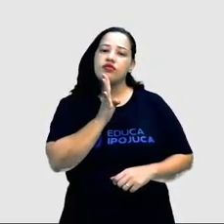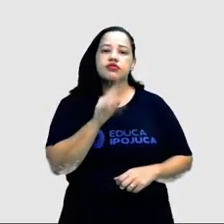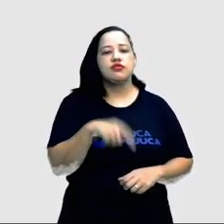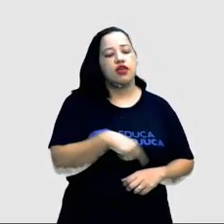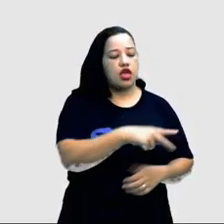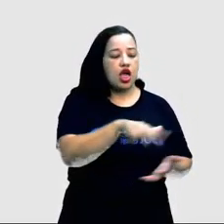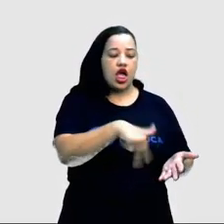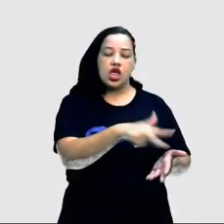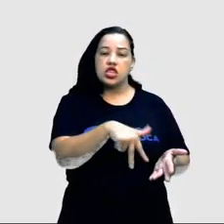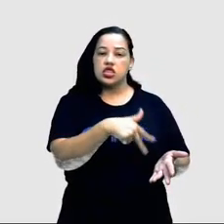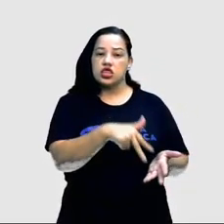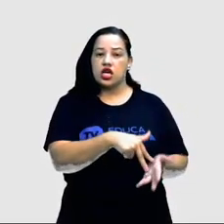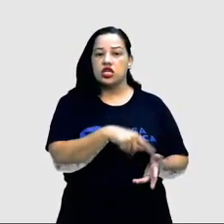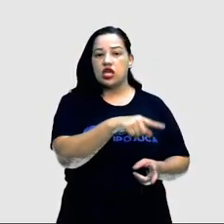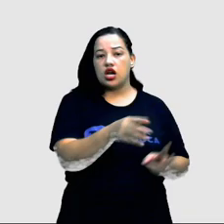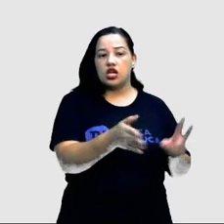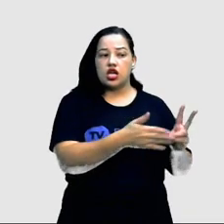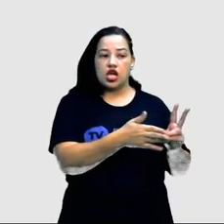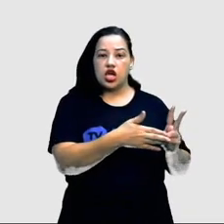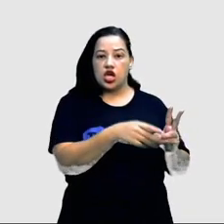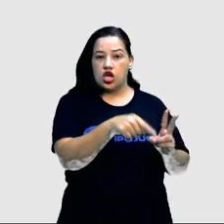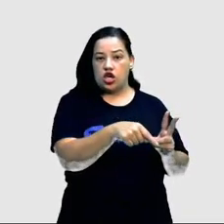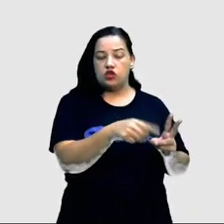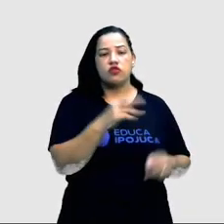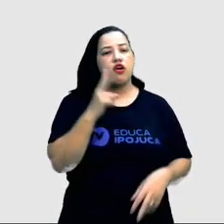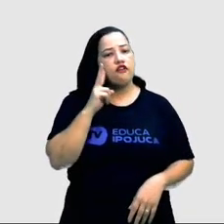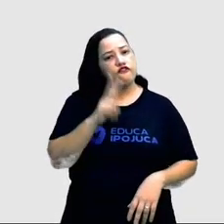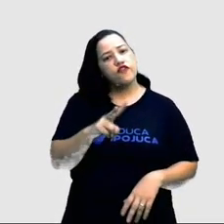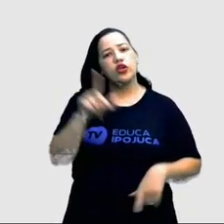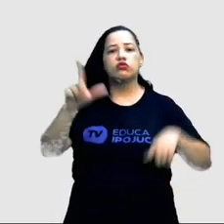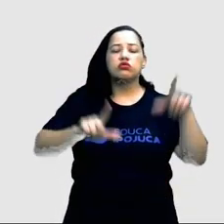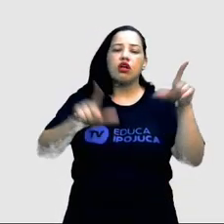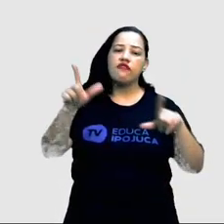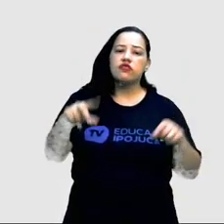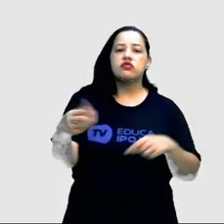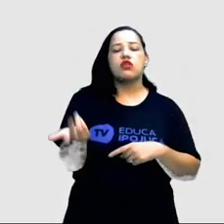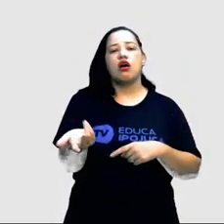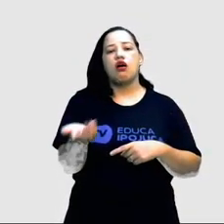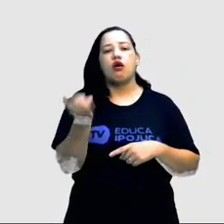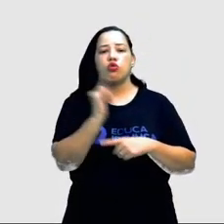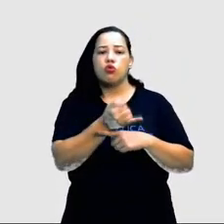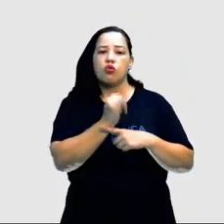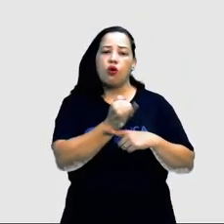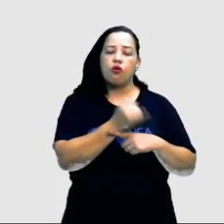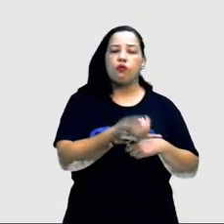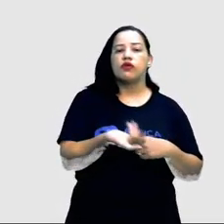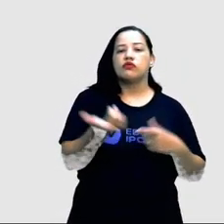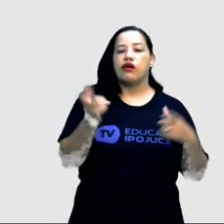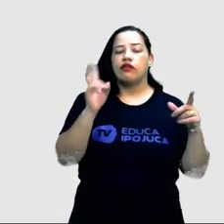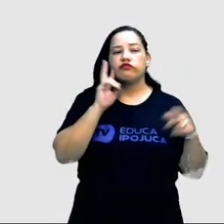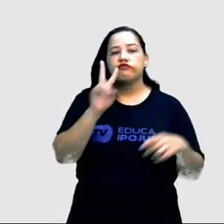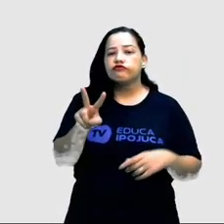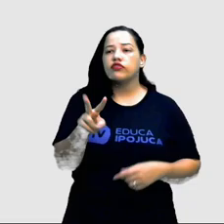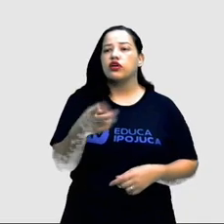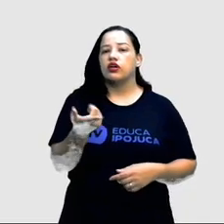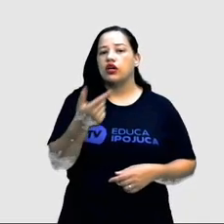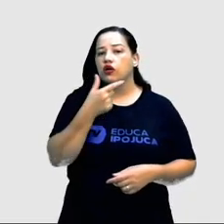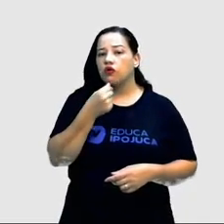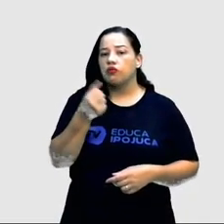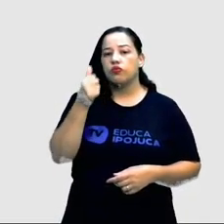indígena? Será que você já viu na televisão algum documentário, alguma reportagem mostrando como é que os índios